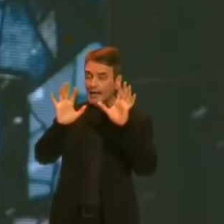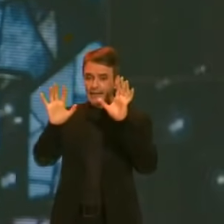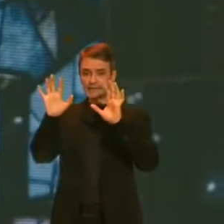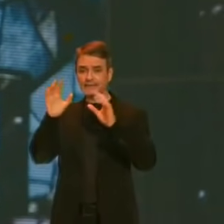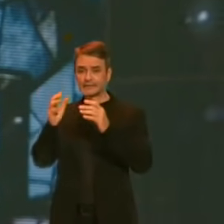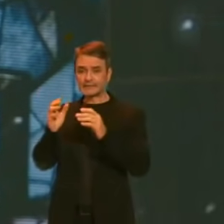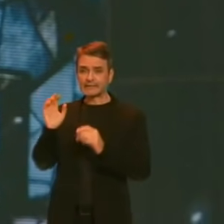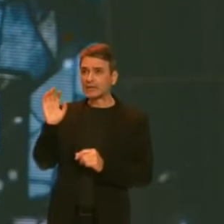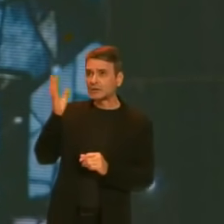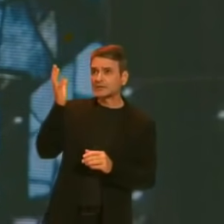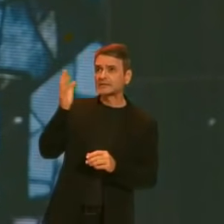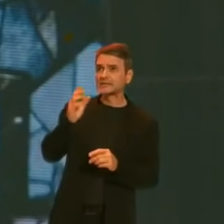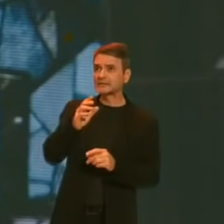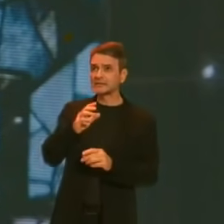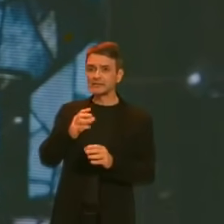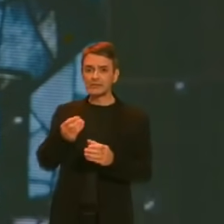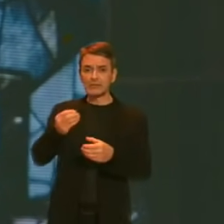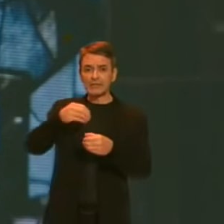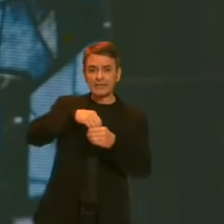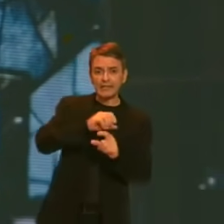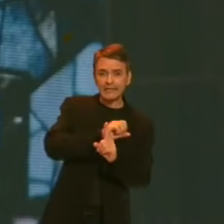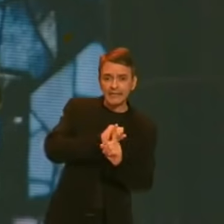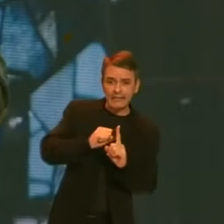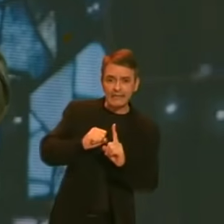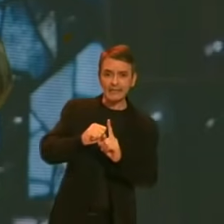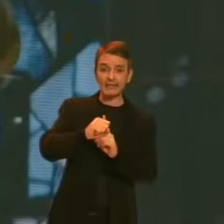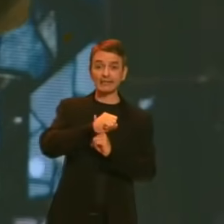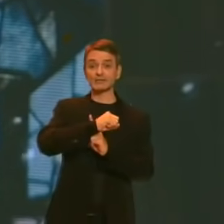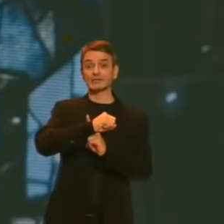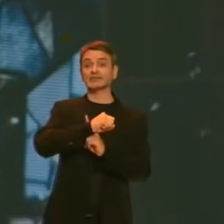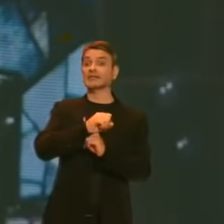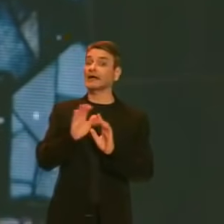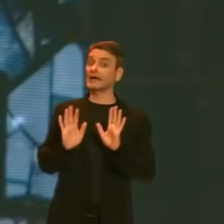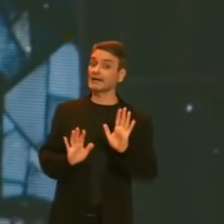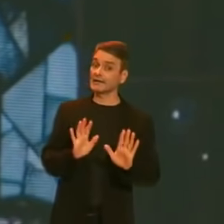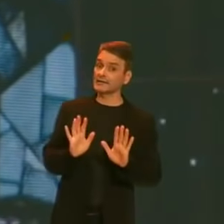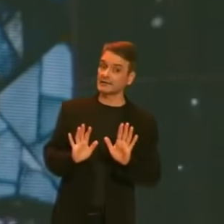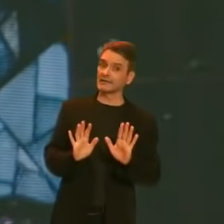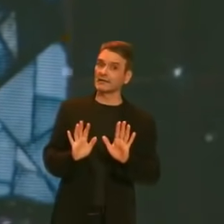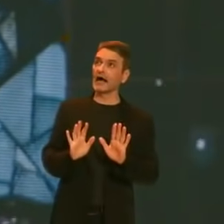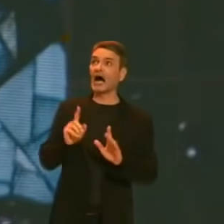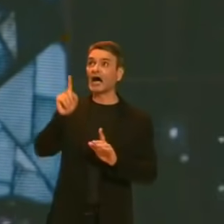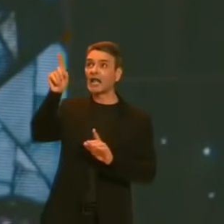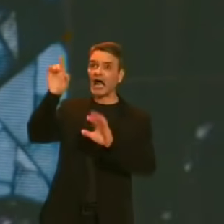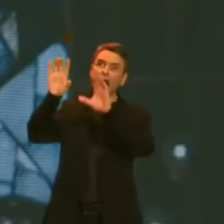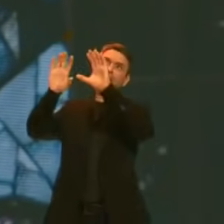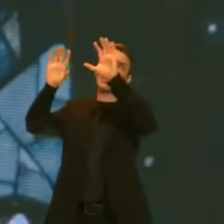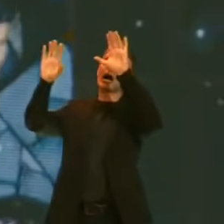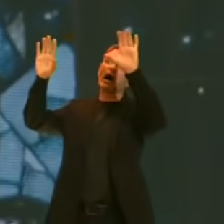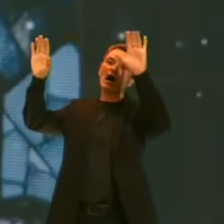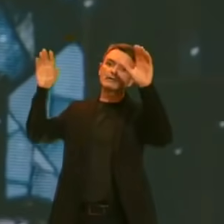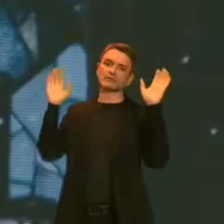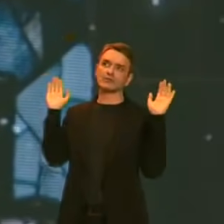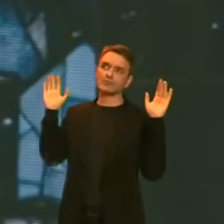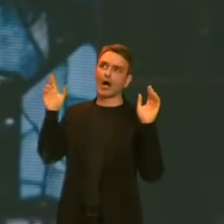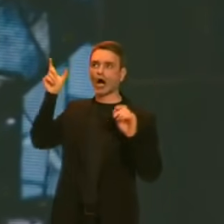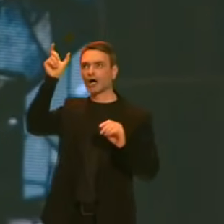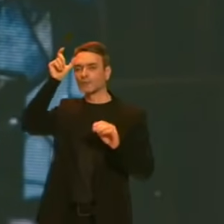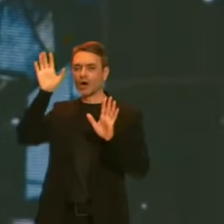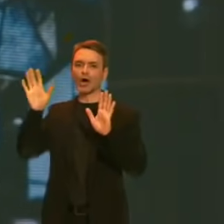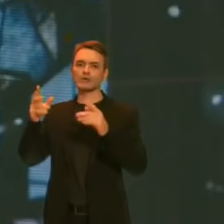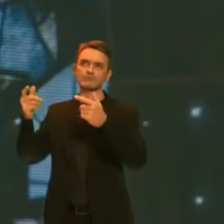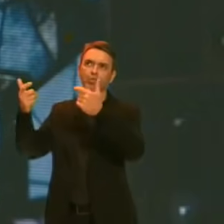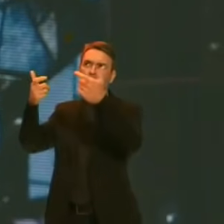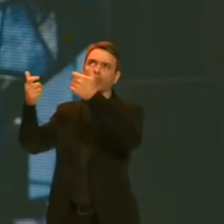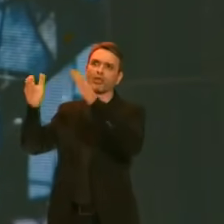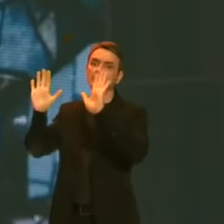da sociedade. E eu costumo dizer, a batalha espiritual não acontece lá nas regiões celestes, entre anjos e demônios, não. A batalha